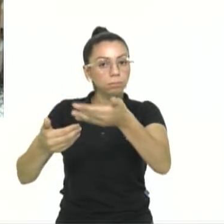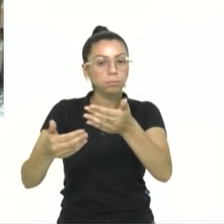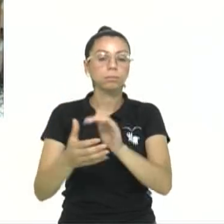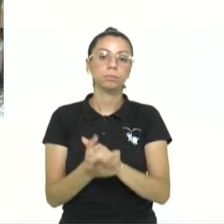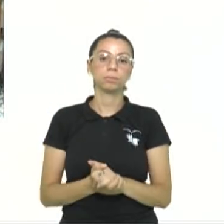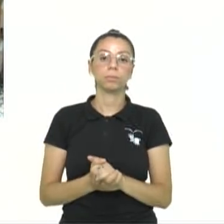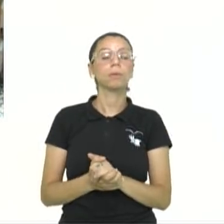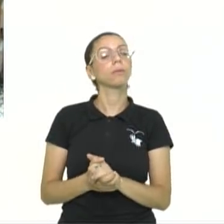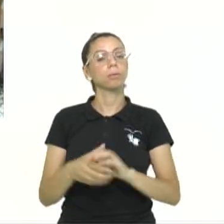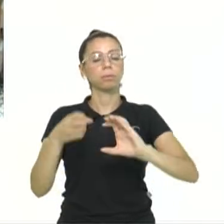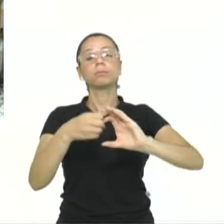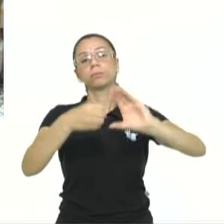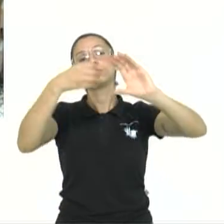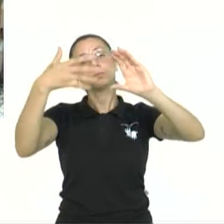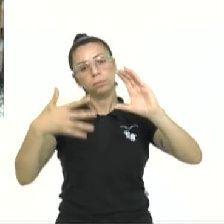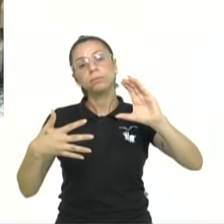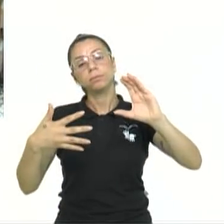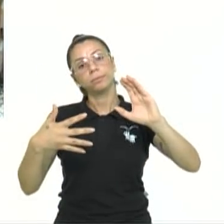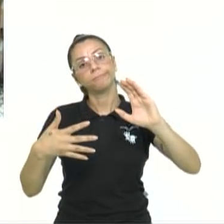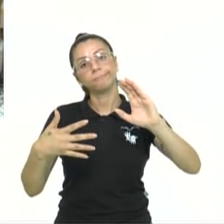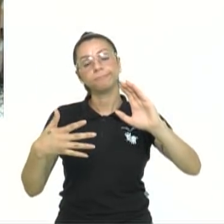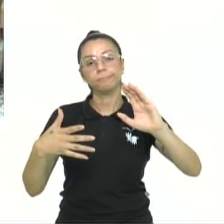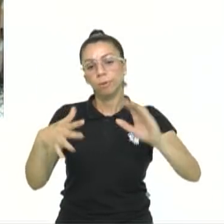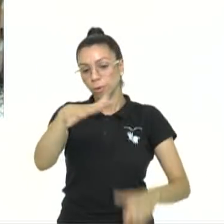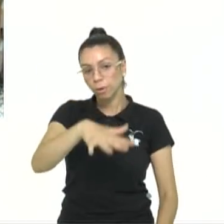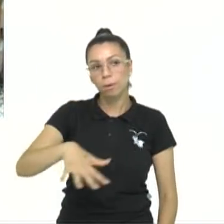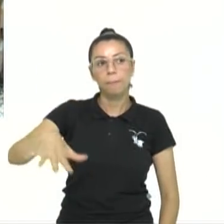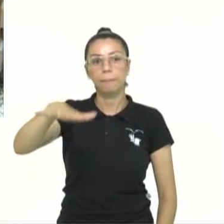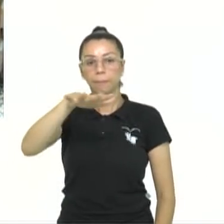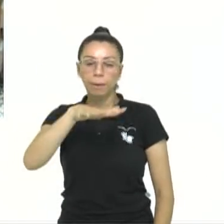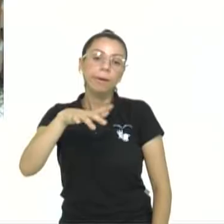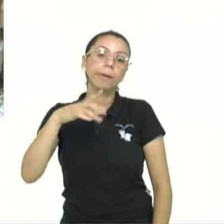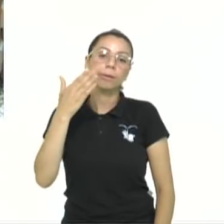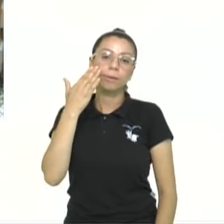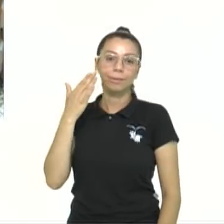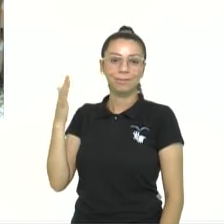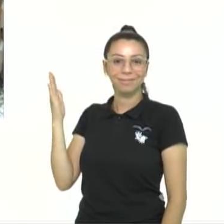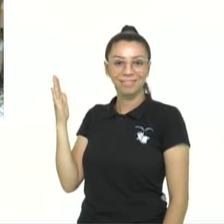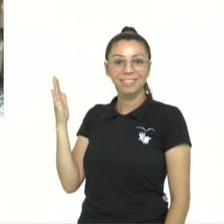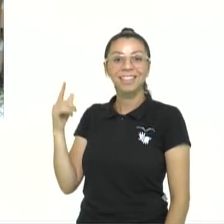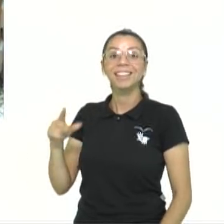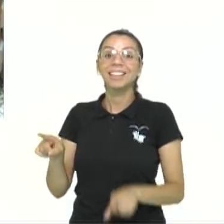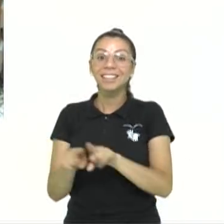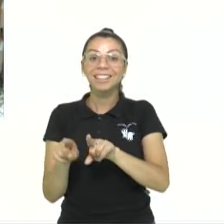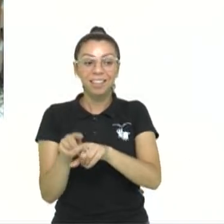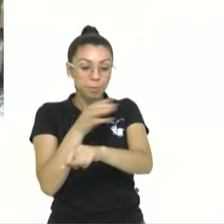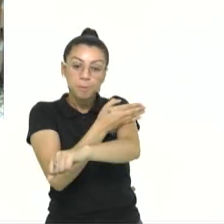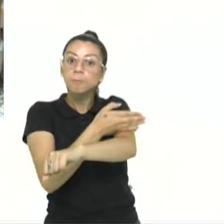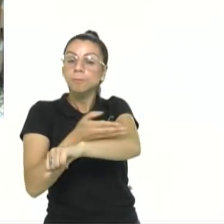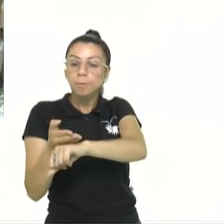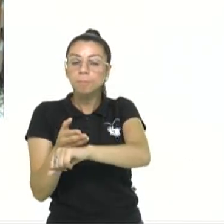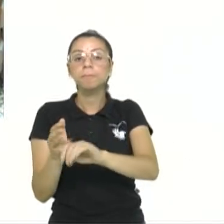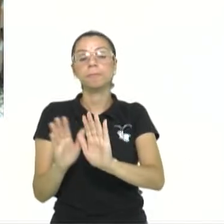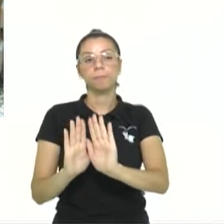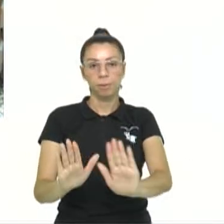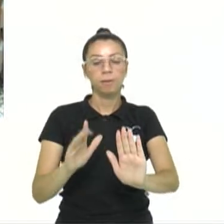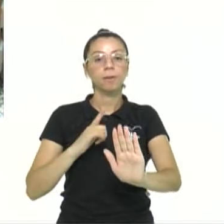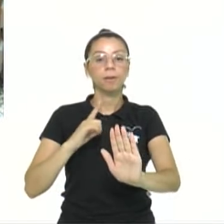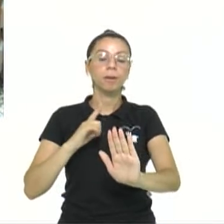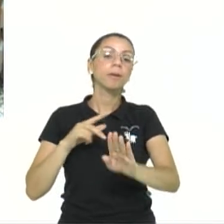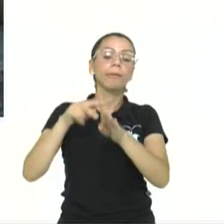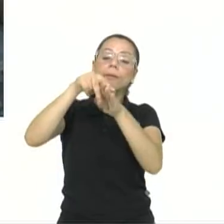aqui algumas características no nosso ambiente aqui que já mostram os hábitos e costumes. Então nós já falamos quem